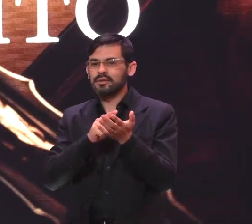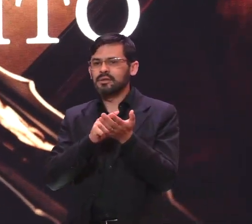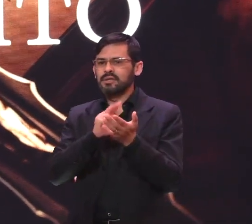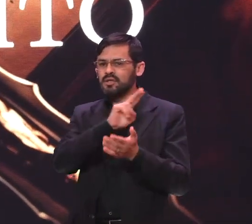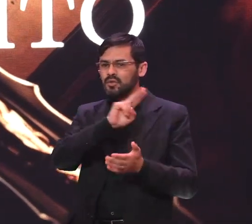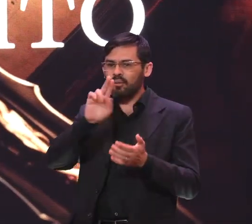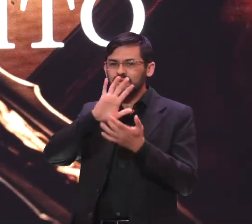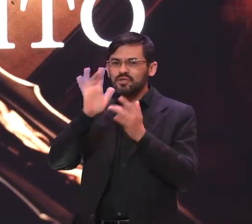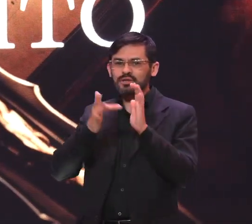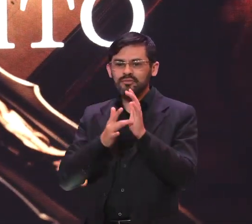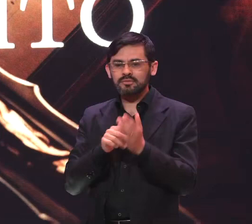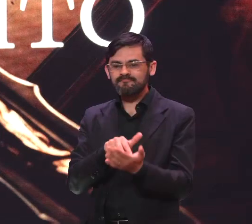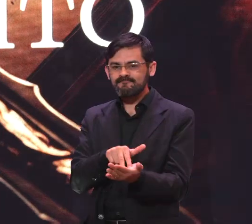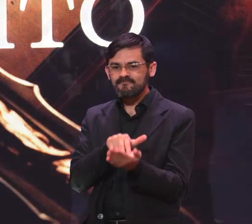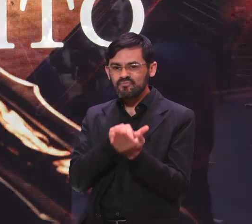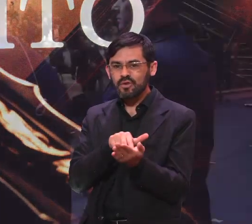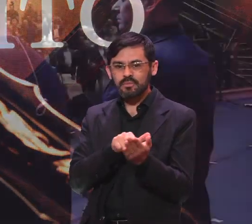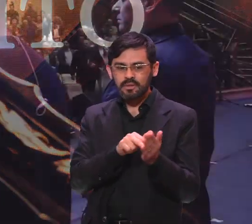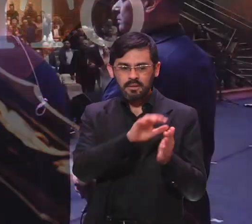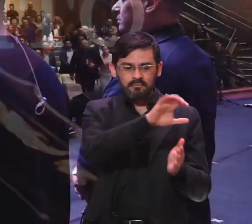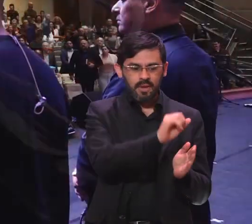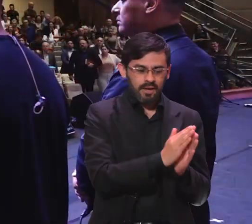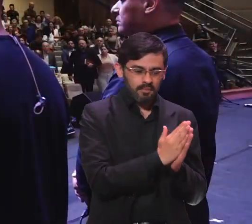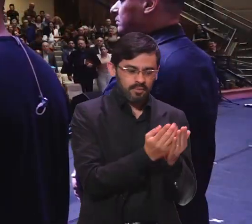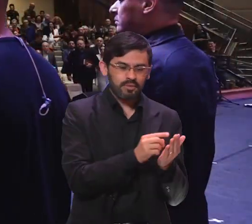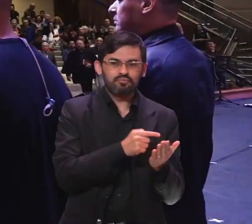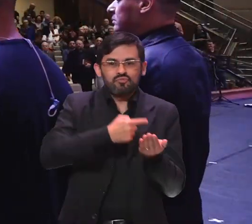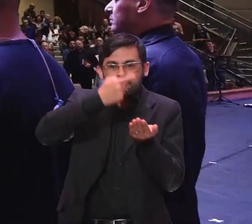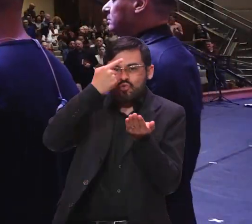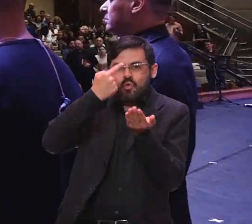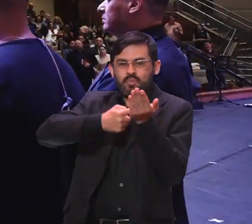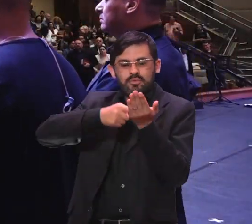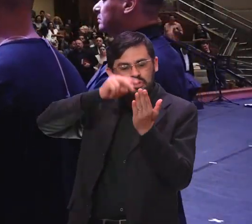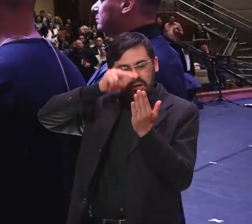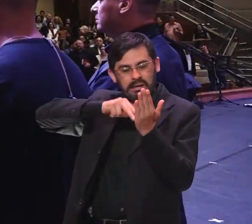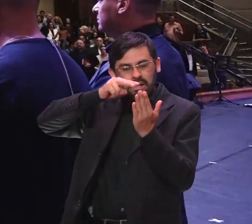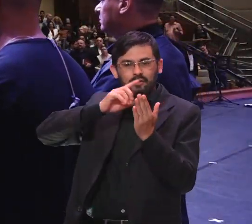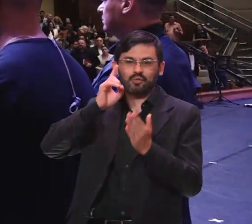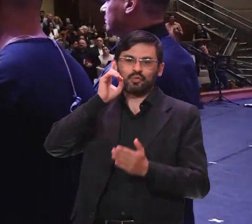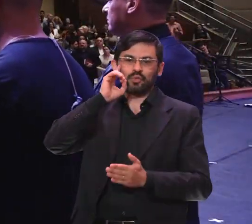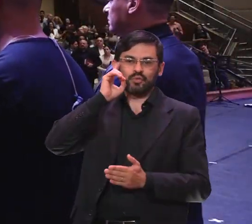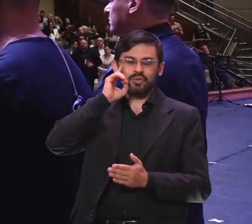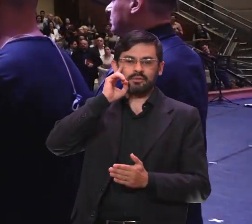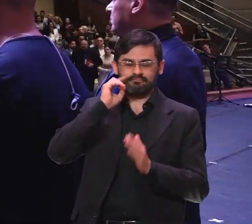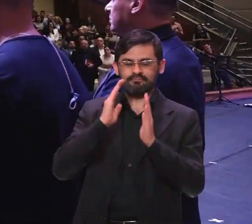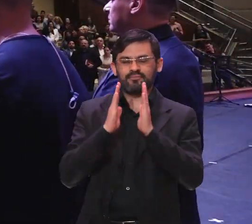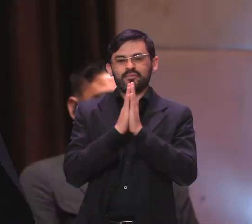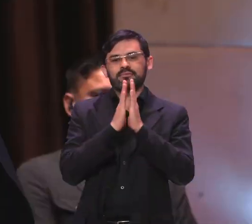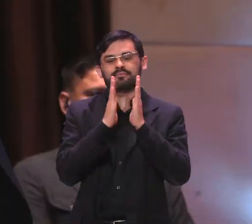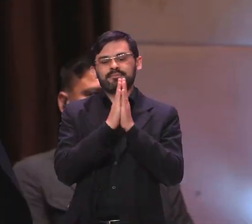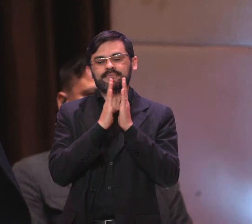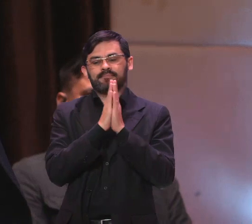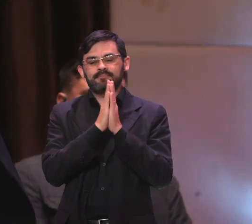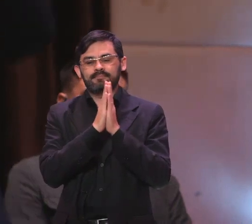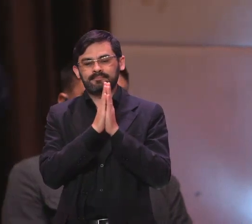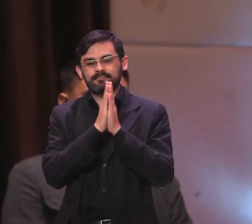de Jesus. Pega a espada e cumpre aí teu compromisso. Amém? Vamos orar por isso.